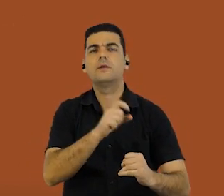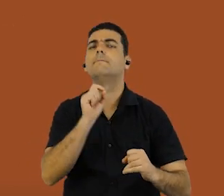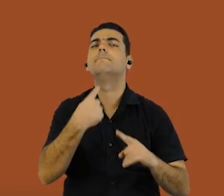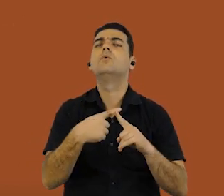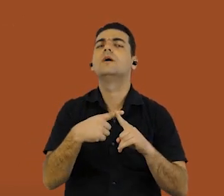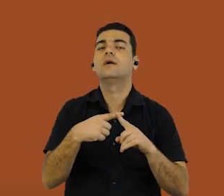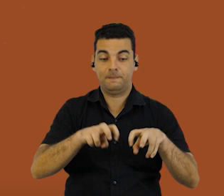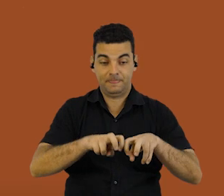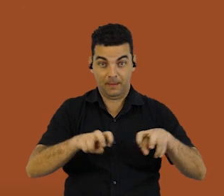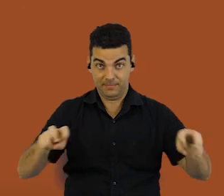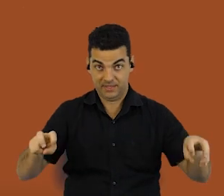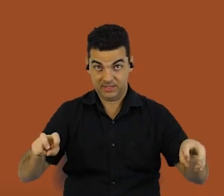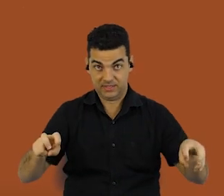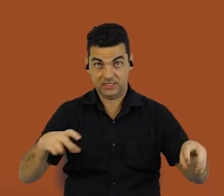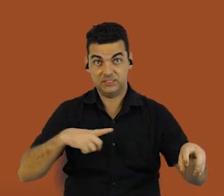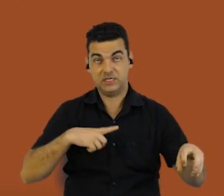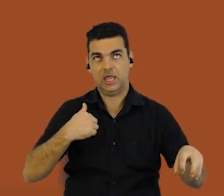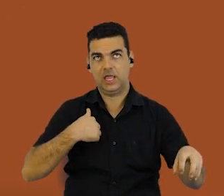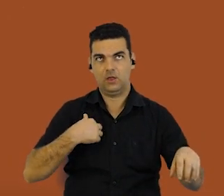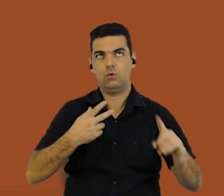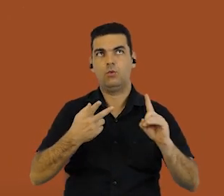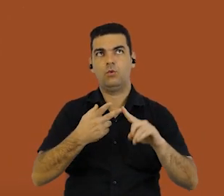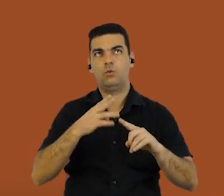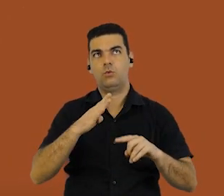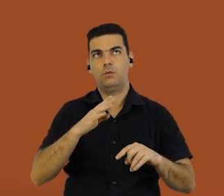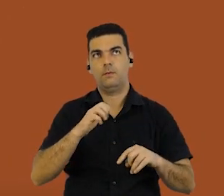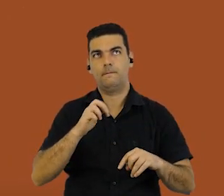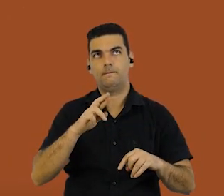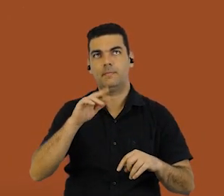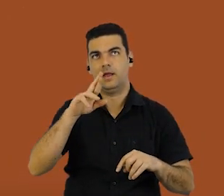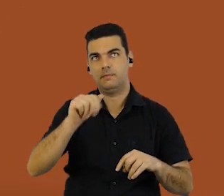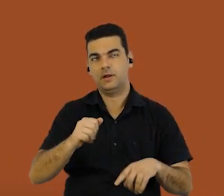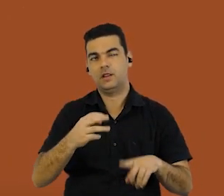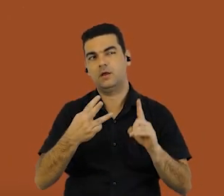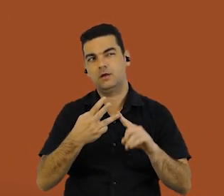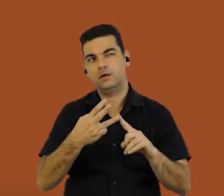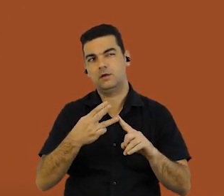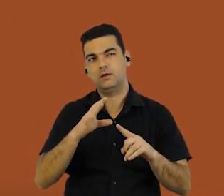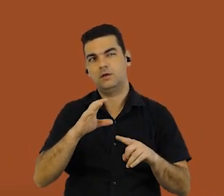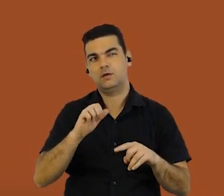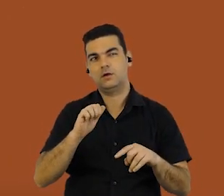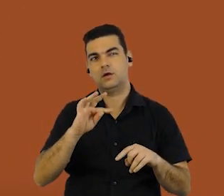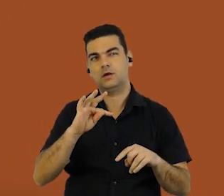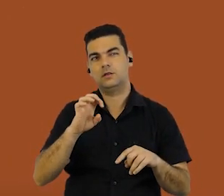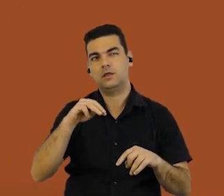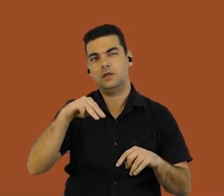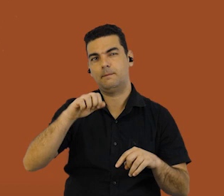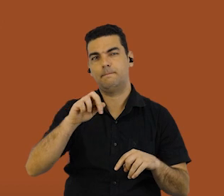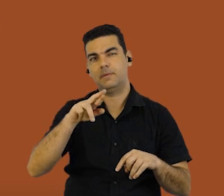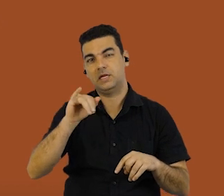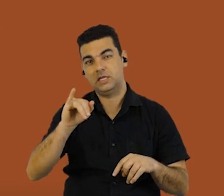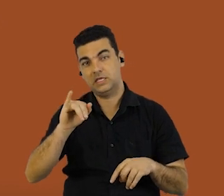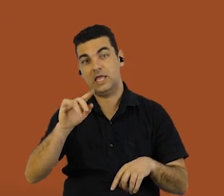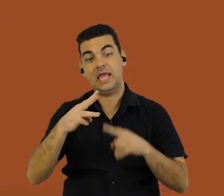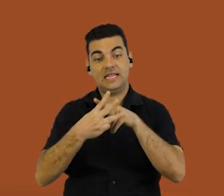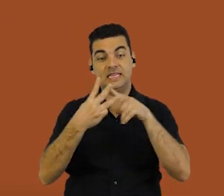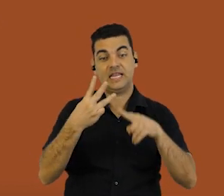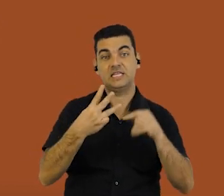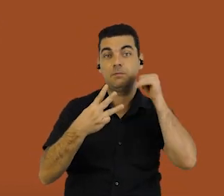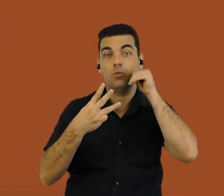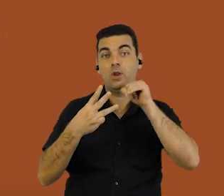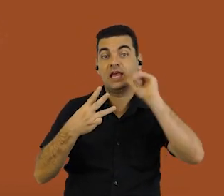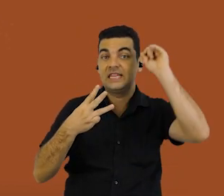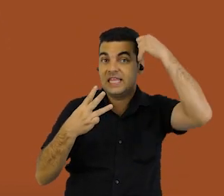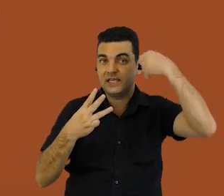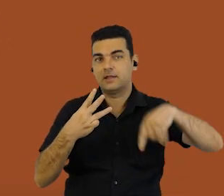mesa estavam eu, a professora Bárbara Carini e a professora Catemari Rosa, né, três professoras negras,